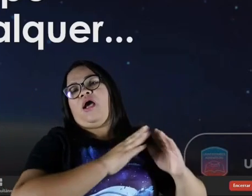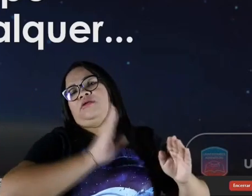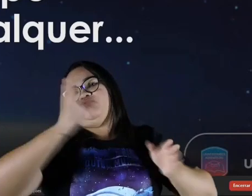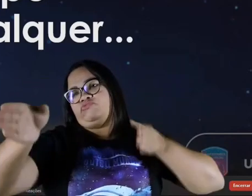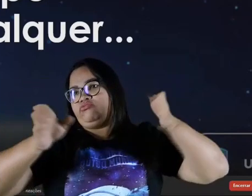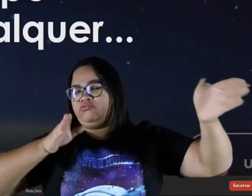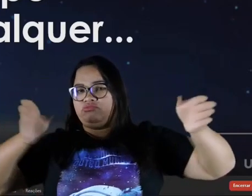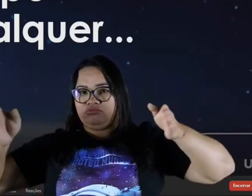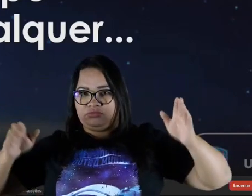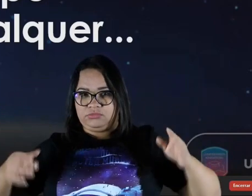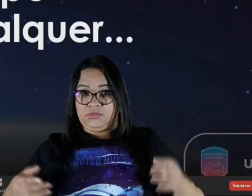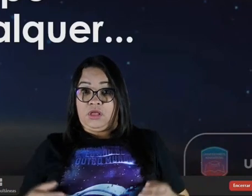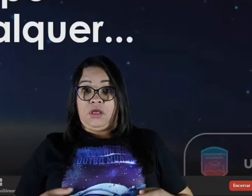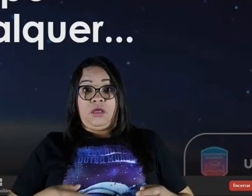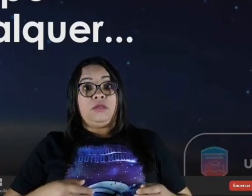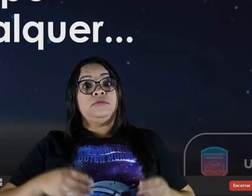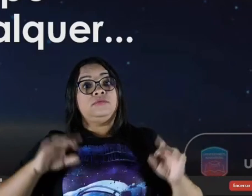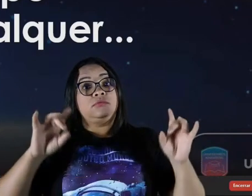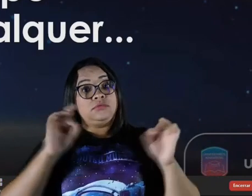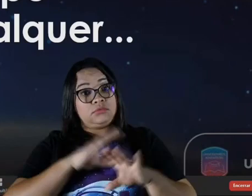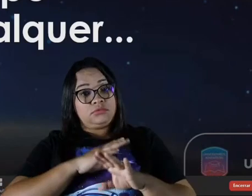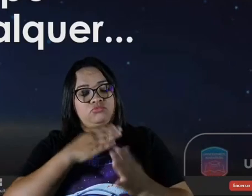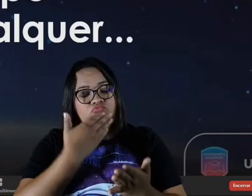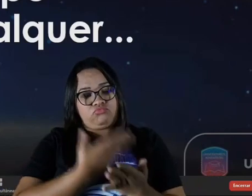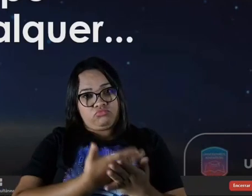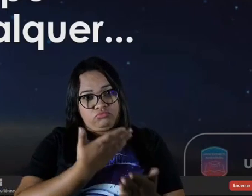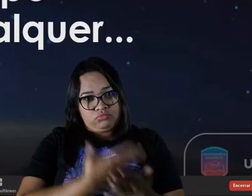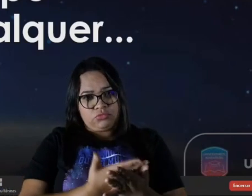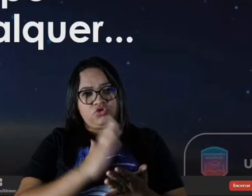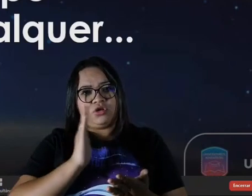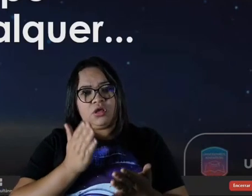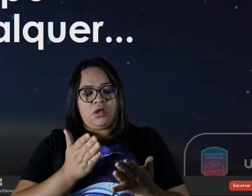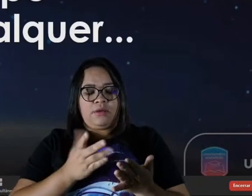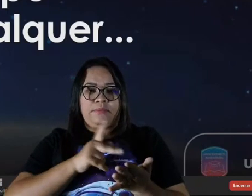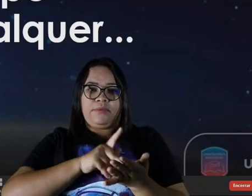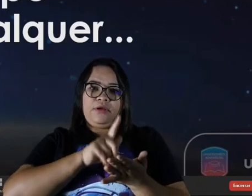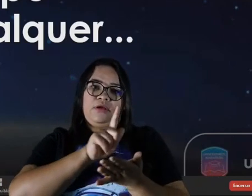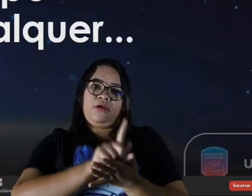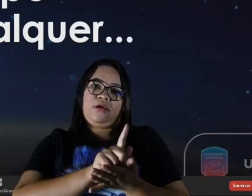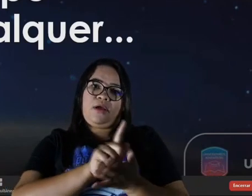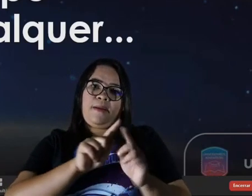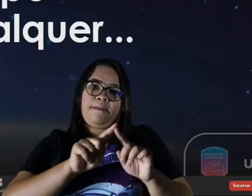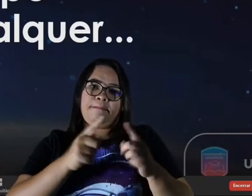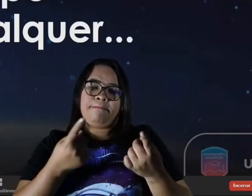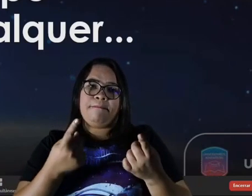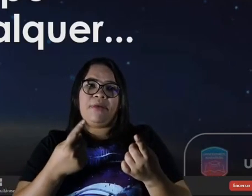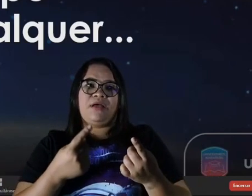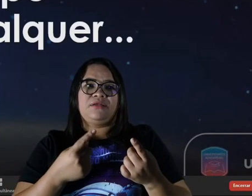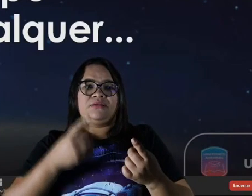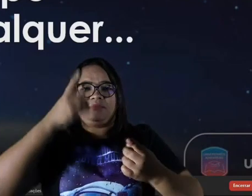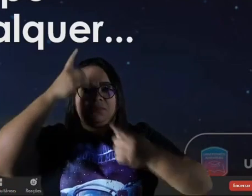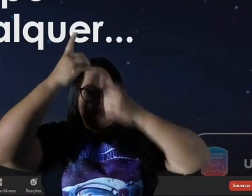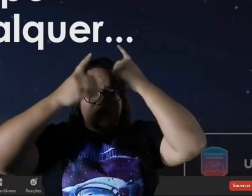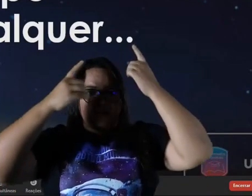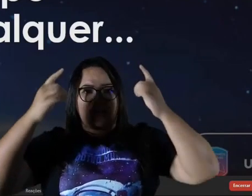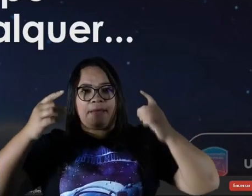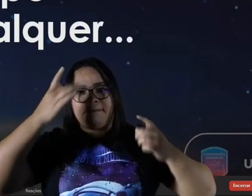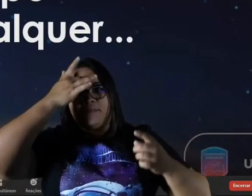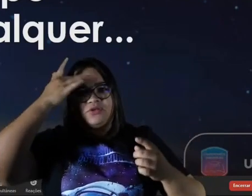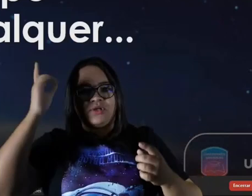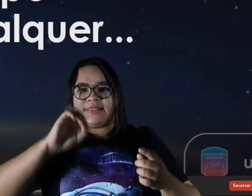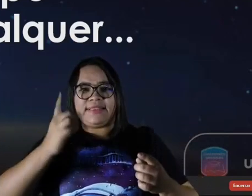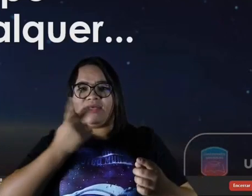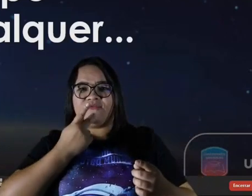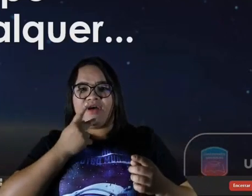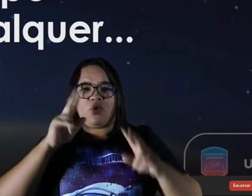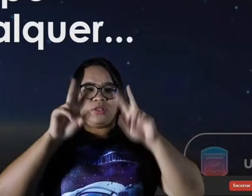a Bíblia, fizeram um pequeno grupo sobre o livro de Daniel, mas com uma gravidade hermenêutica muito grande. Ninguém falou do que o livro